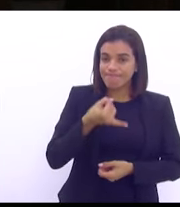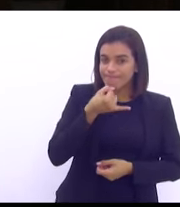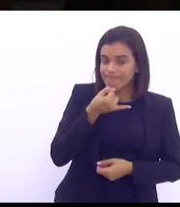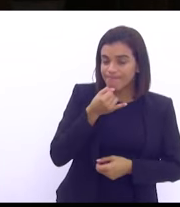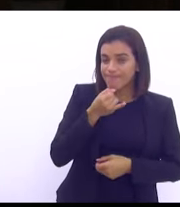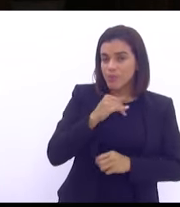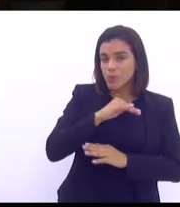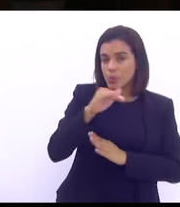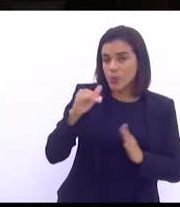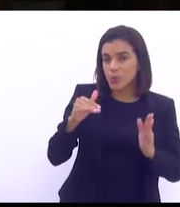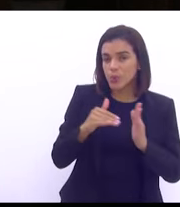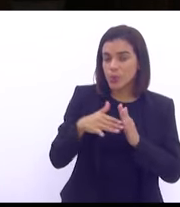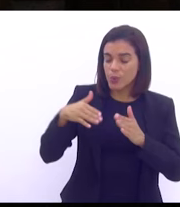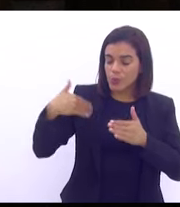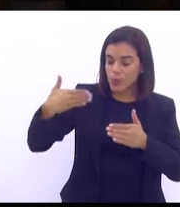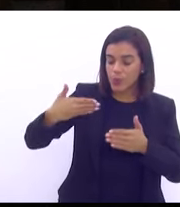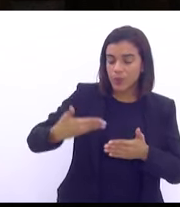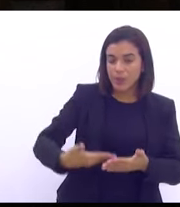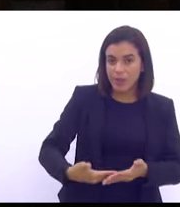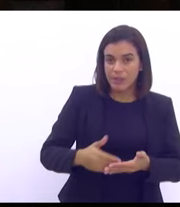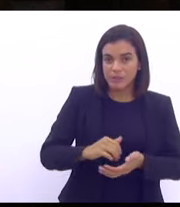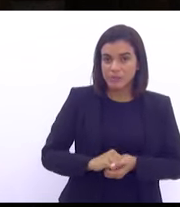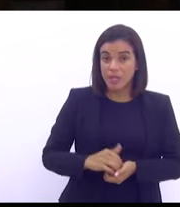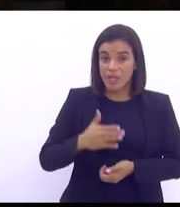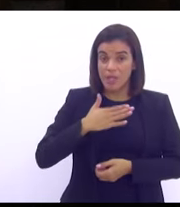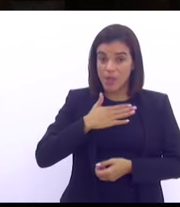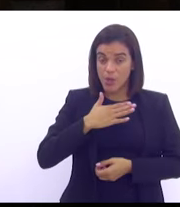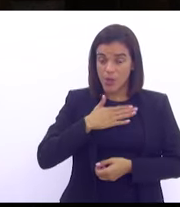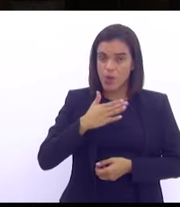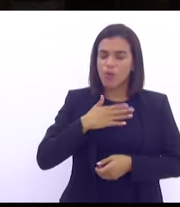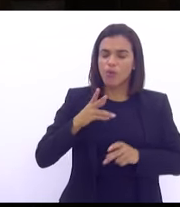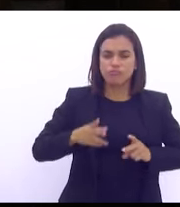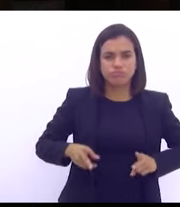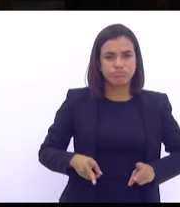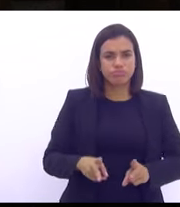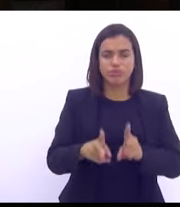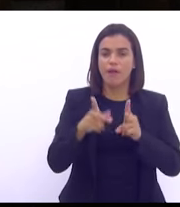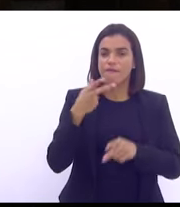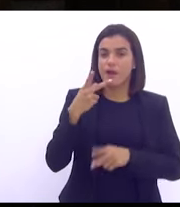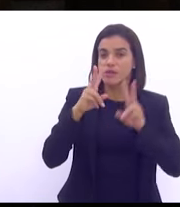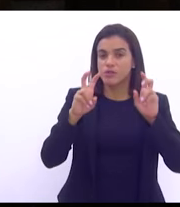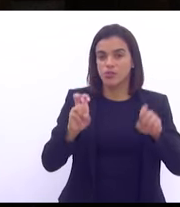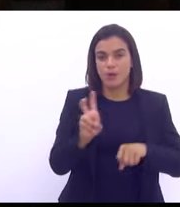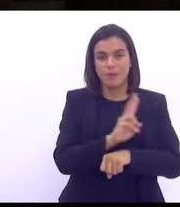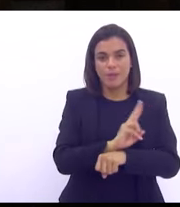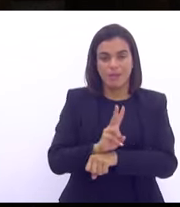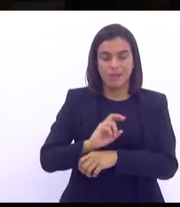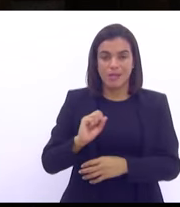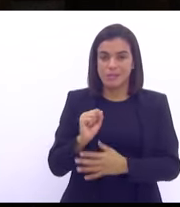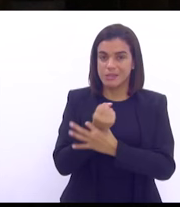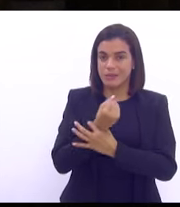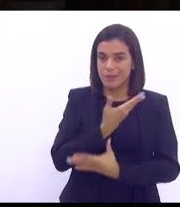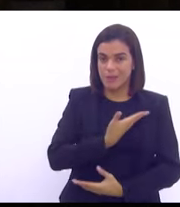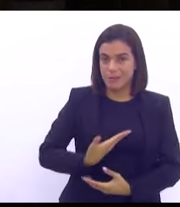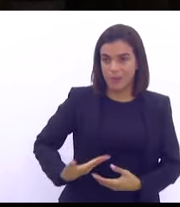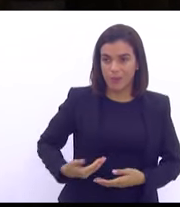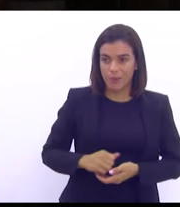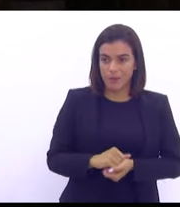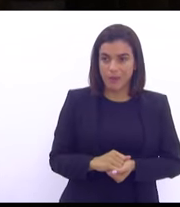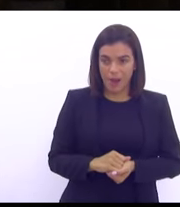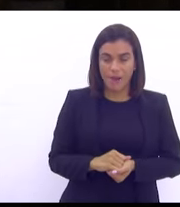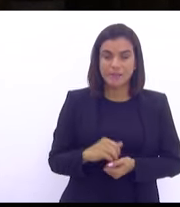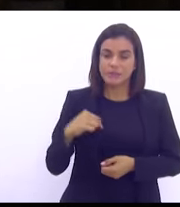vem acontecendo. E eu constantemente venho falando a questão da segurança pública, que é o maior problema que